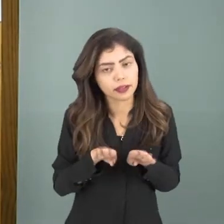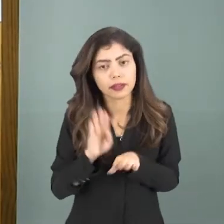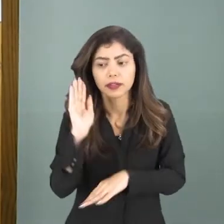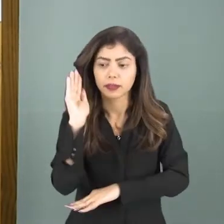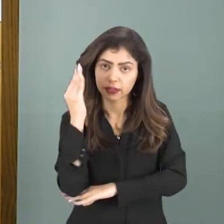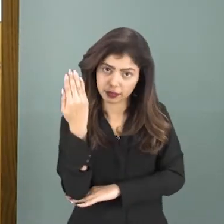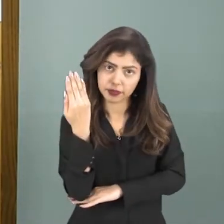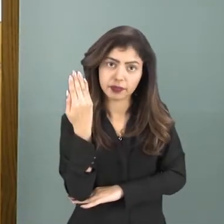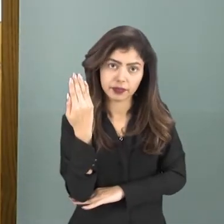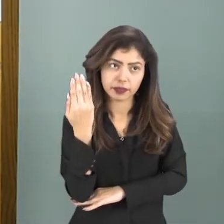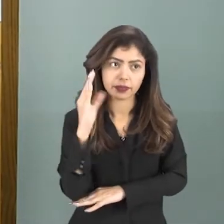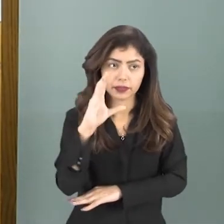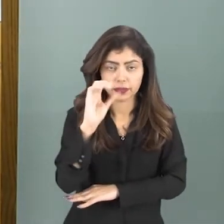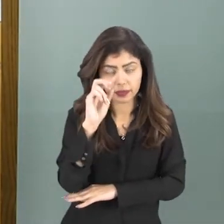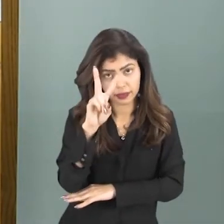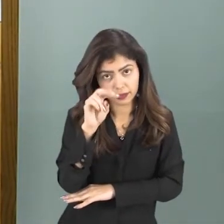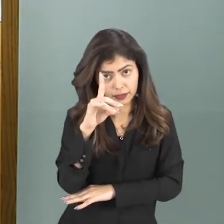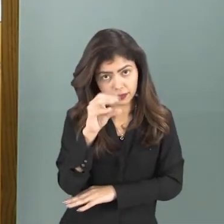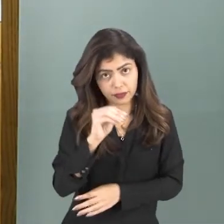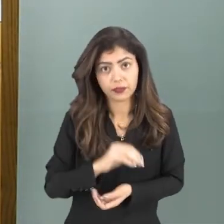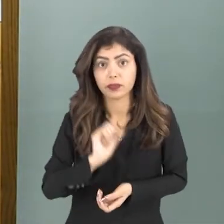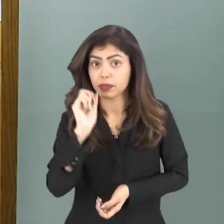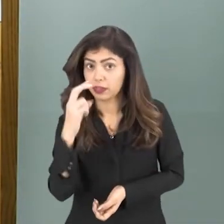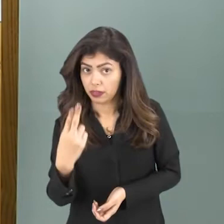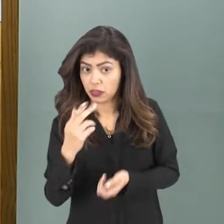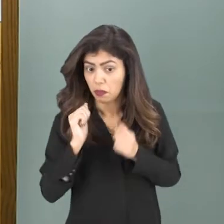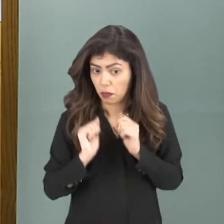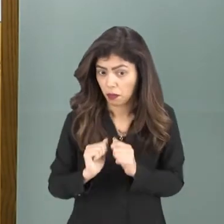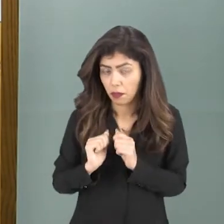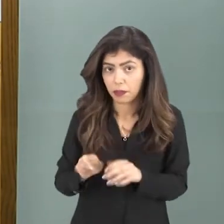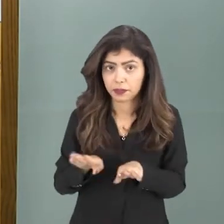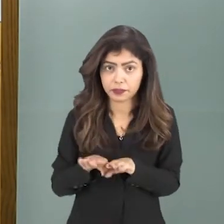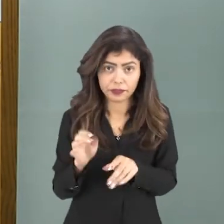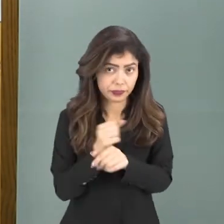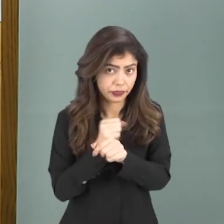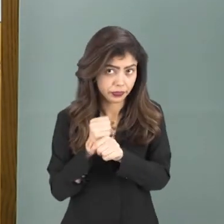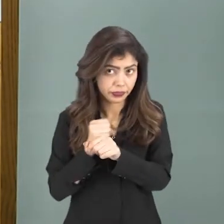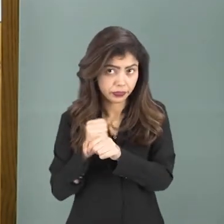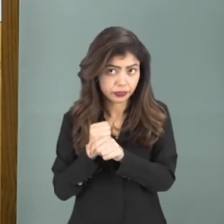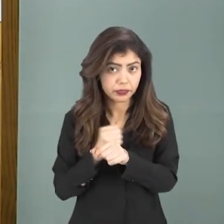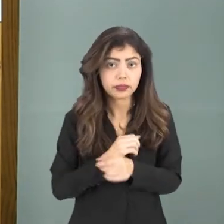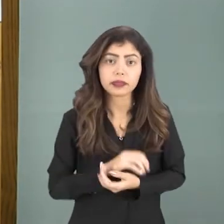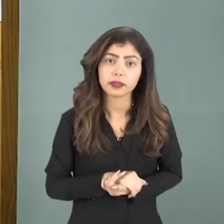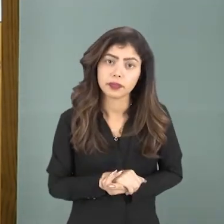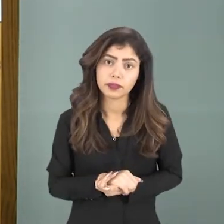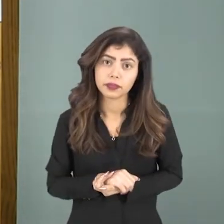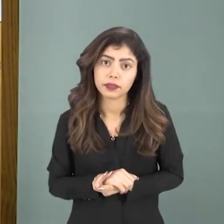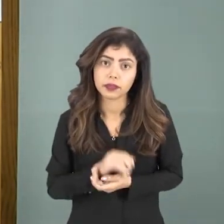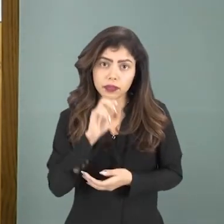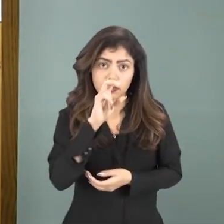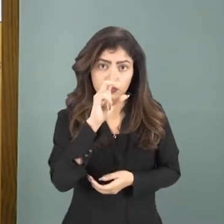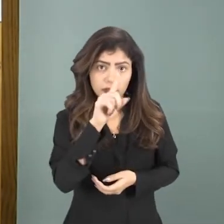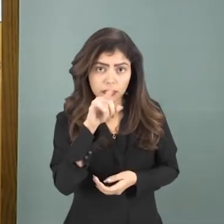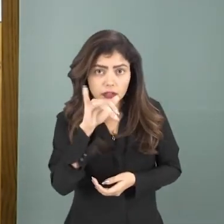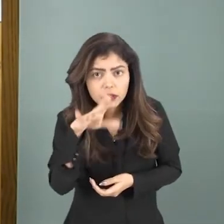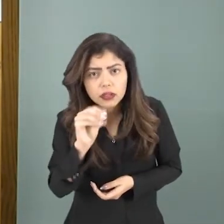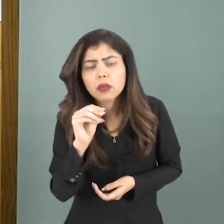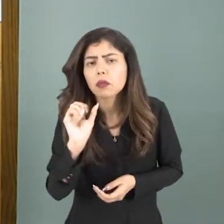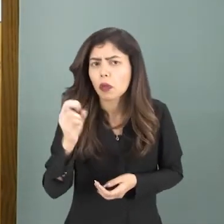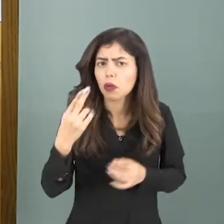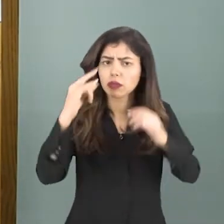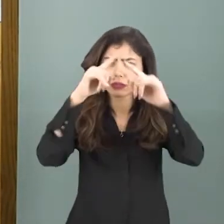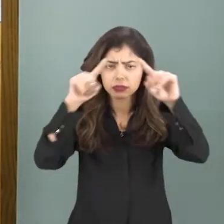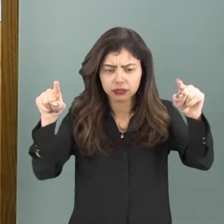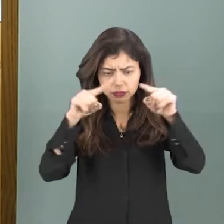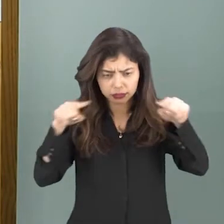de madeira, chamada cavaco. Ou então, pode ser construída também esse telhado com zinco ou com